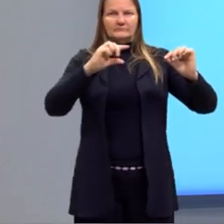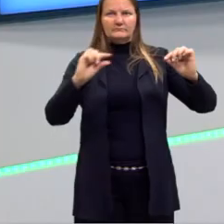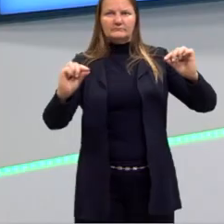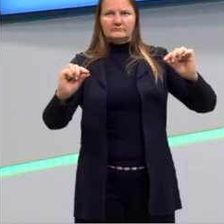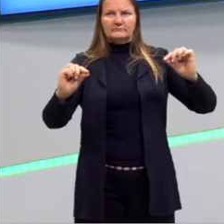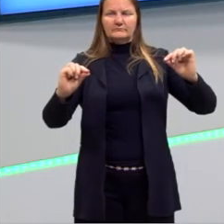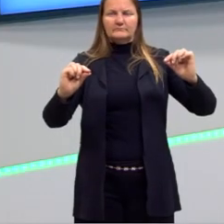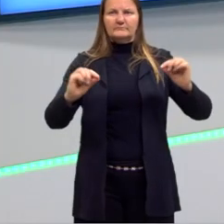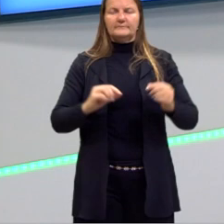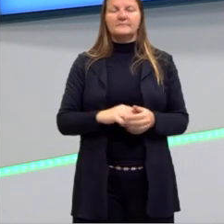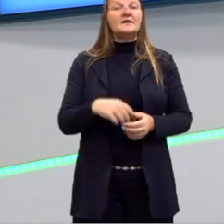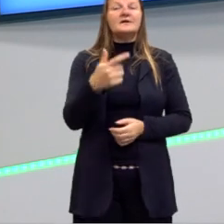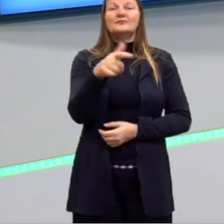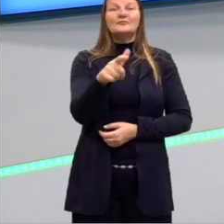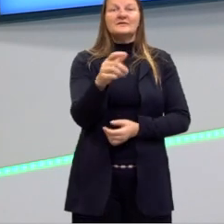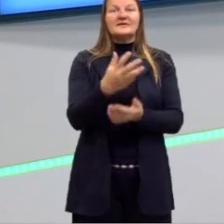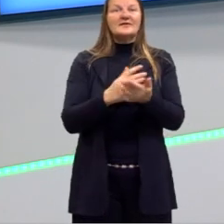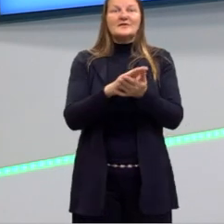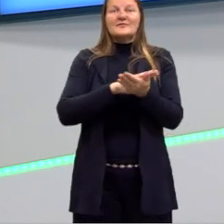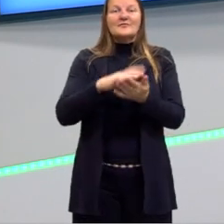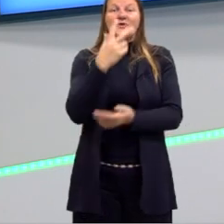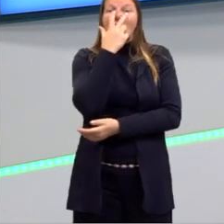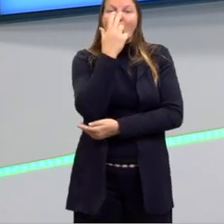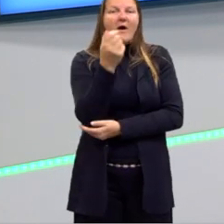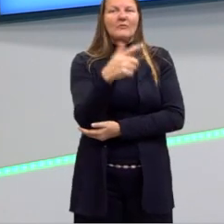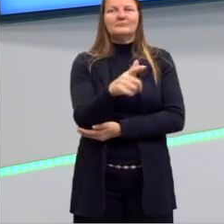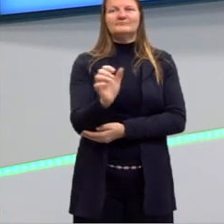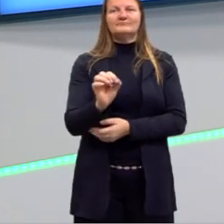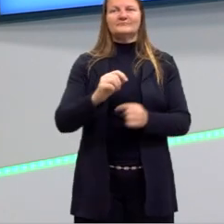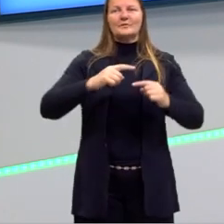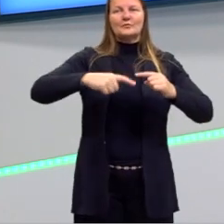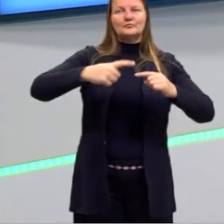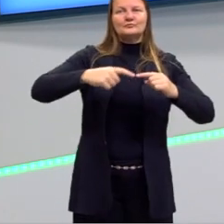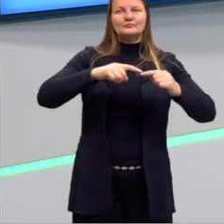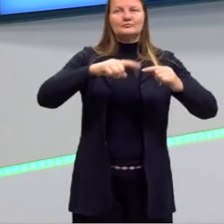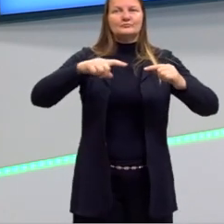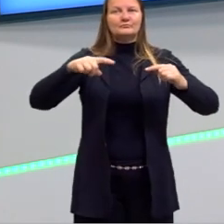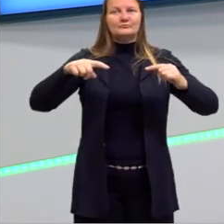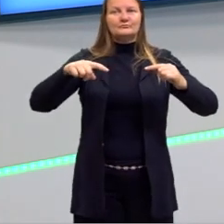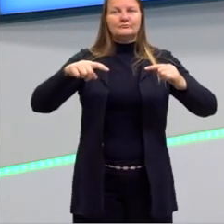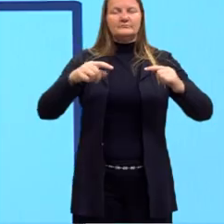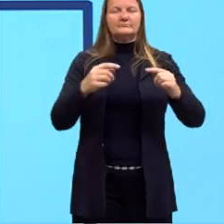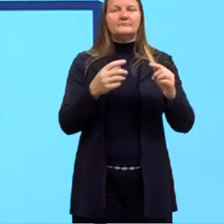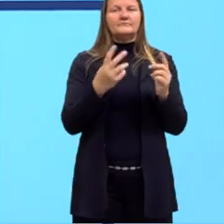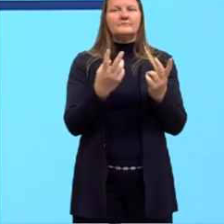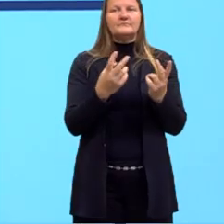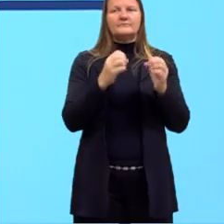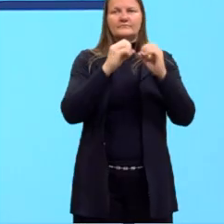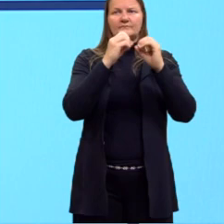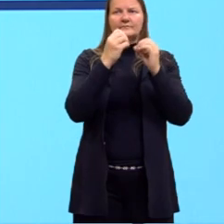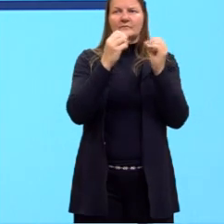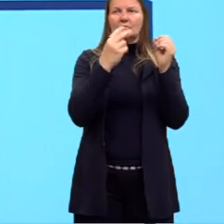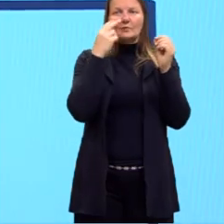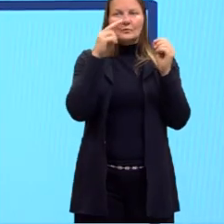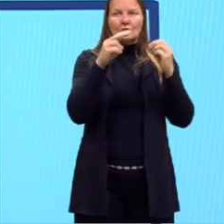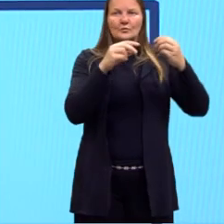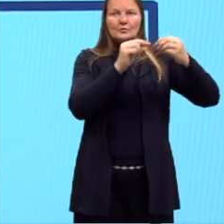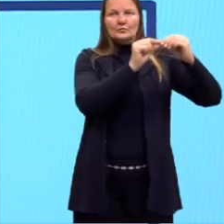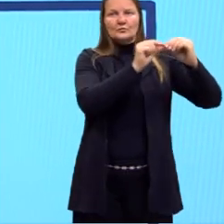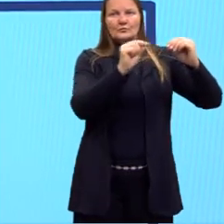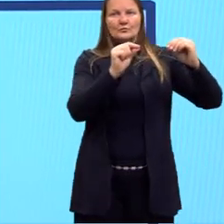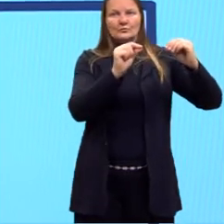elas não são iguais né vai depender de como que a resistência certo mas fica claro aqui para gente aqui